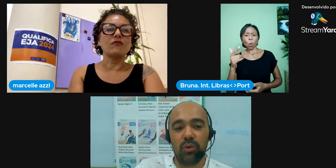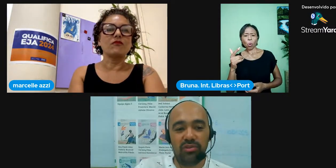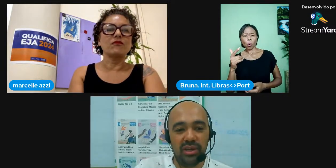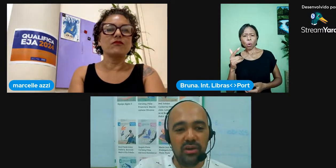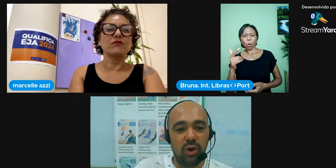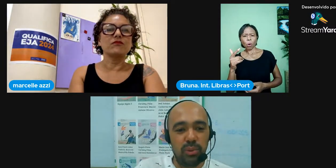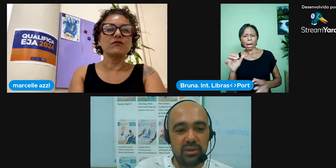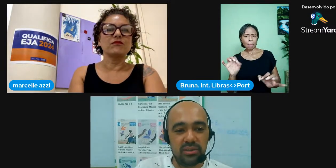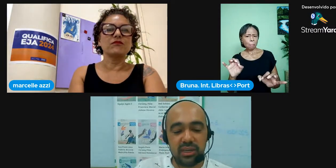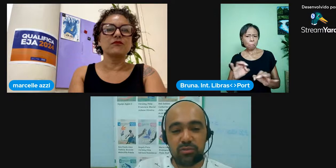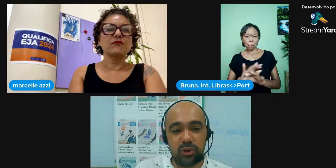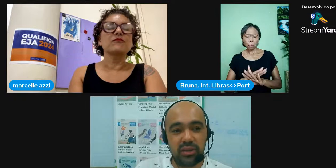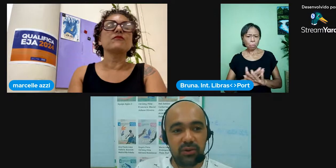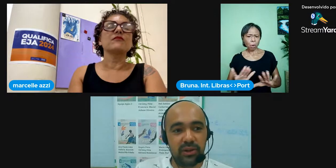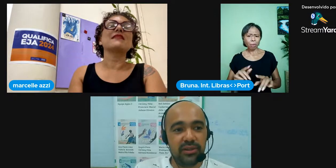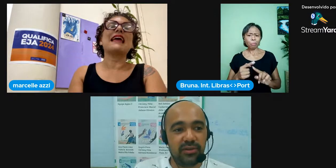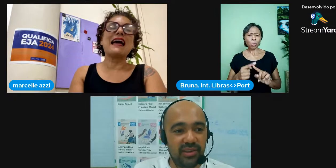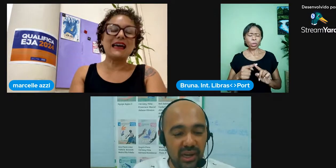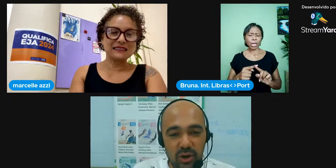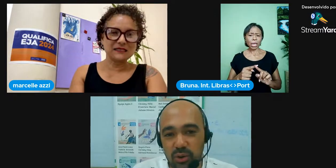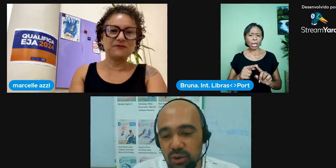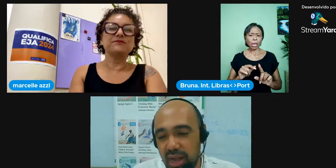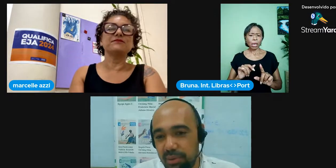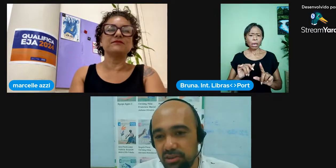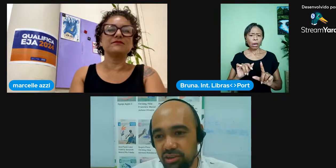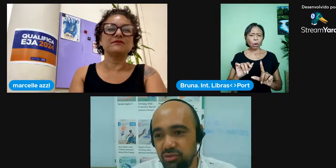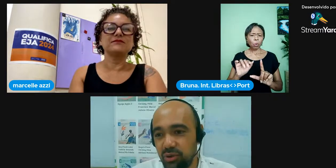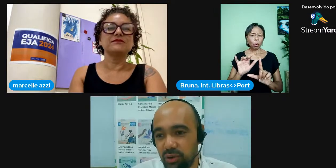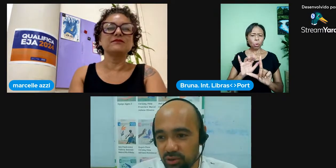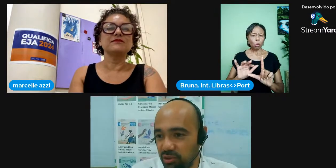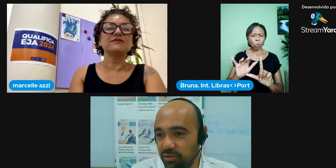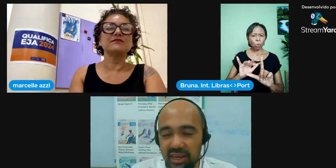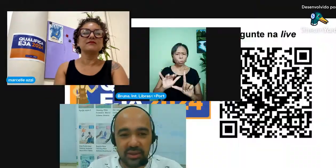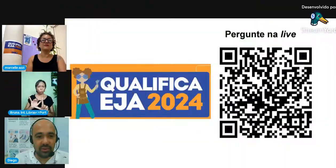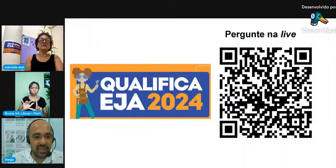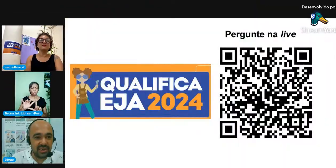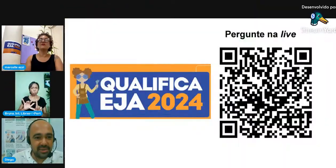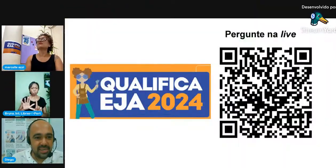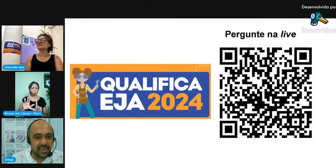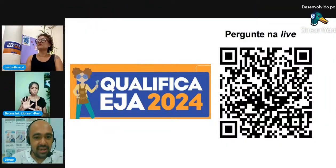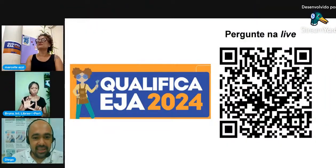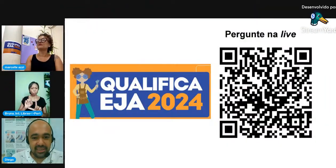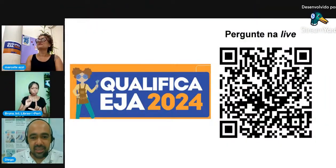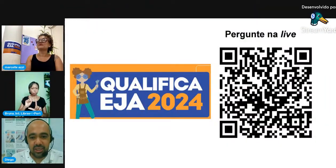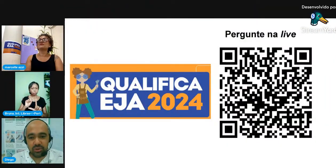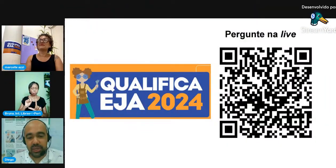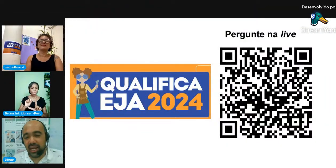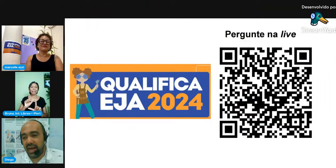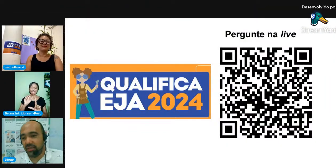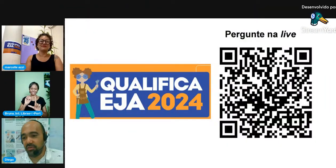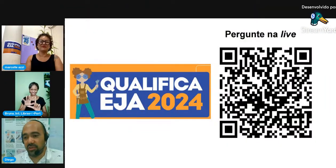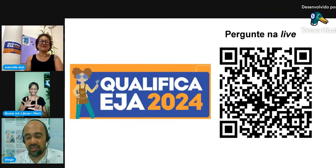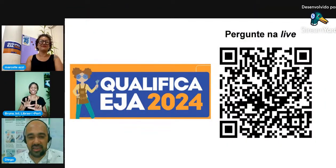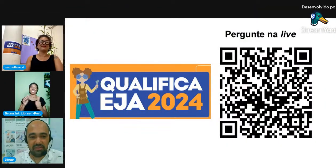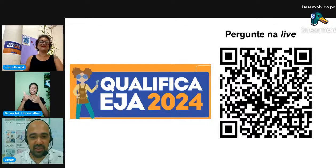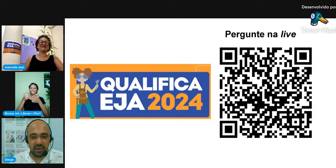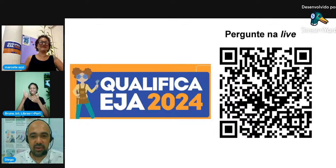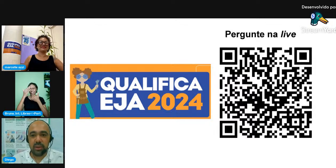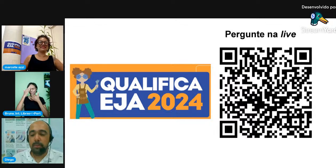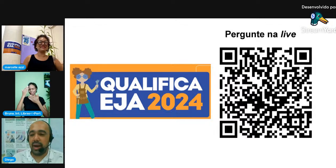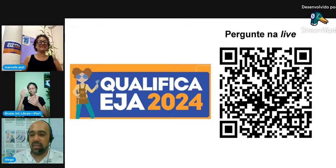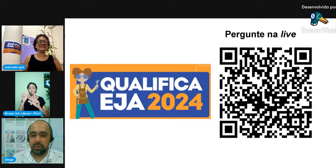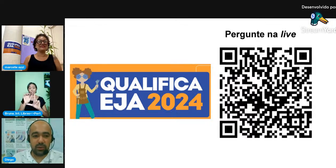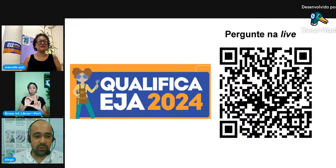QR Code, como ele não está disponível. Talvez se a Carol colocar para a gente, enquanto eu estou falando aí, isso, obrigado. E vocês quiserem